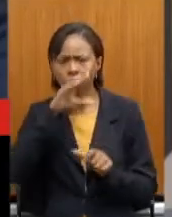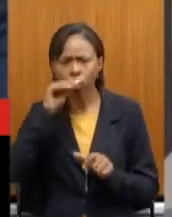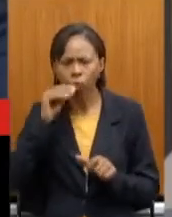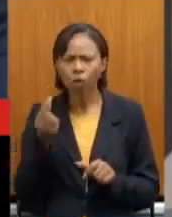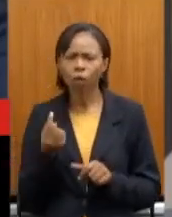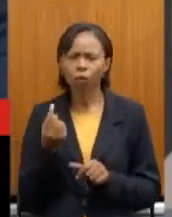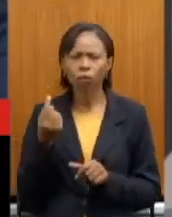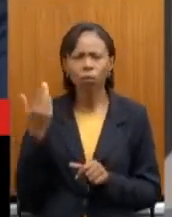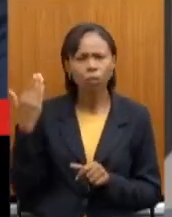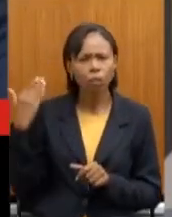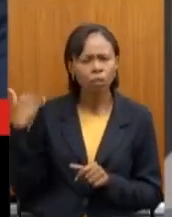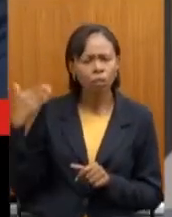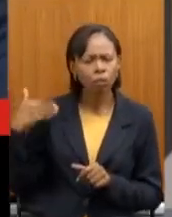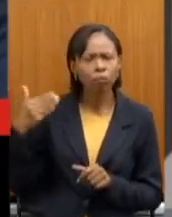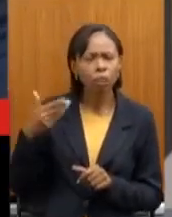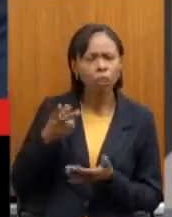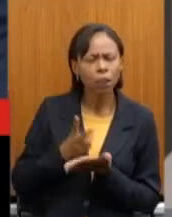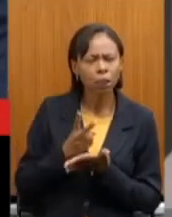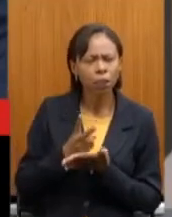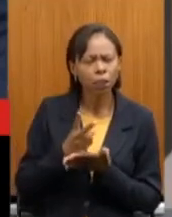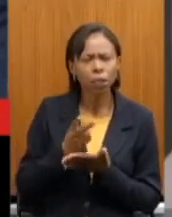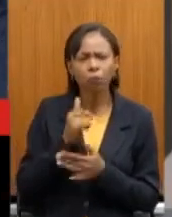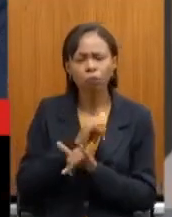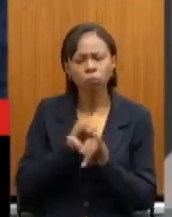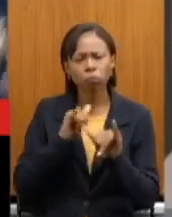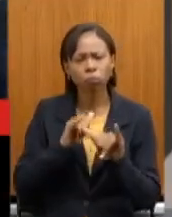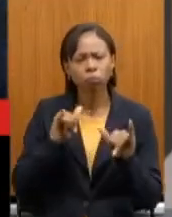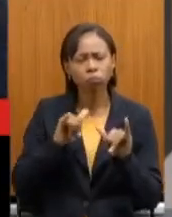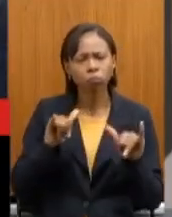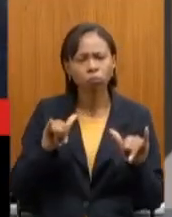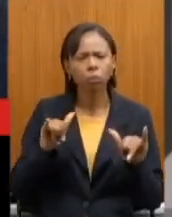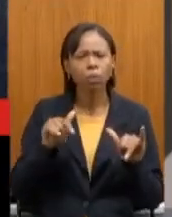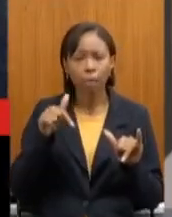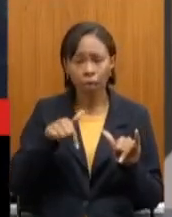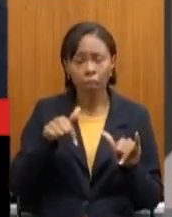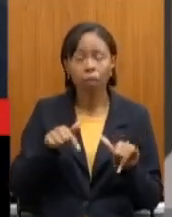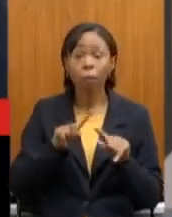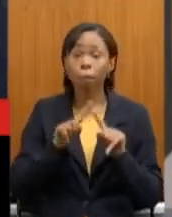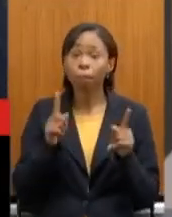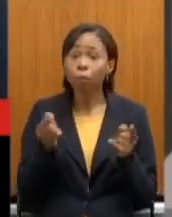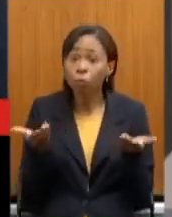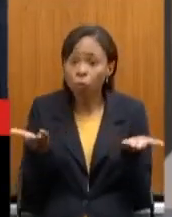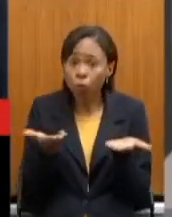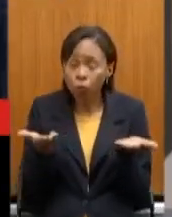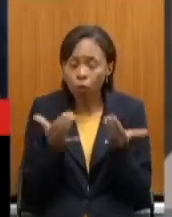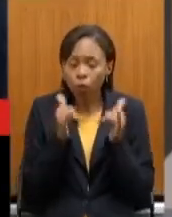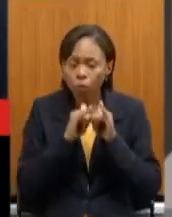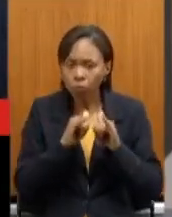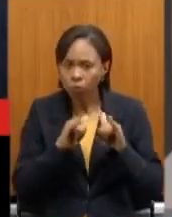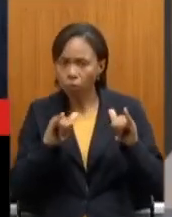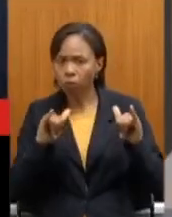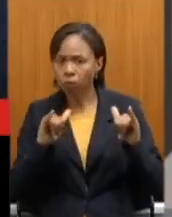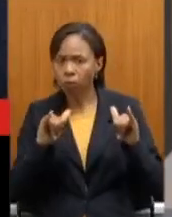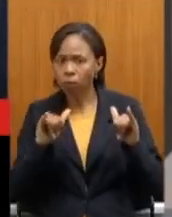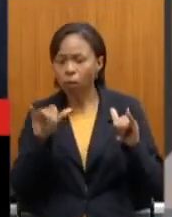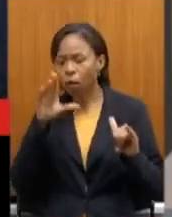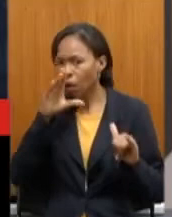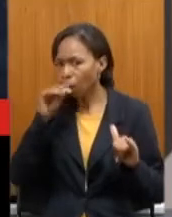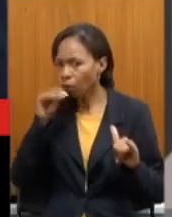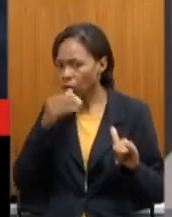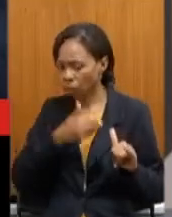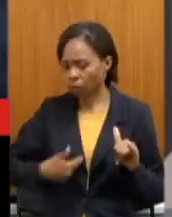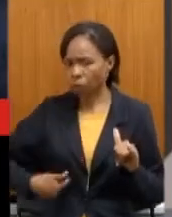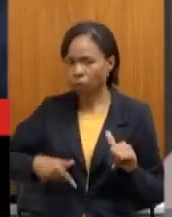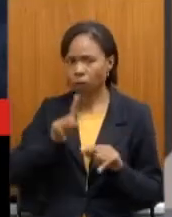falas daqui nesse espaço principalmente mas hoje eu queria me dirigir não o servidor público